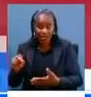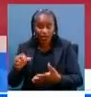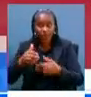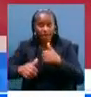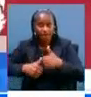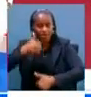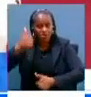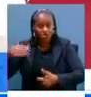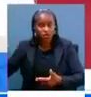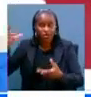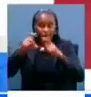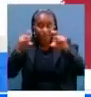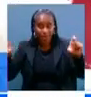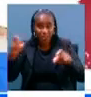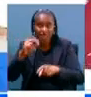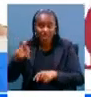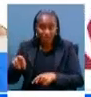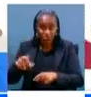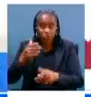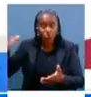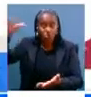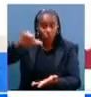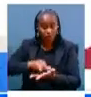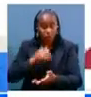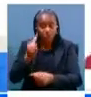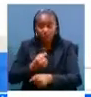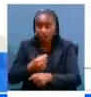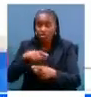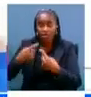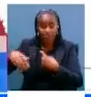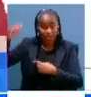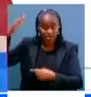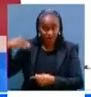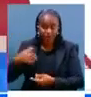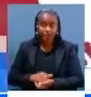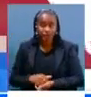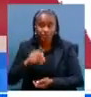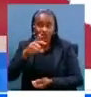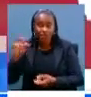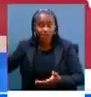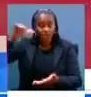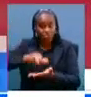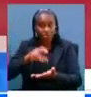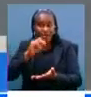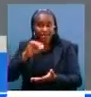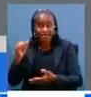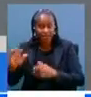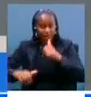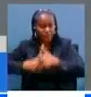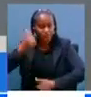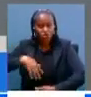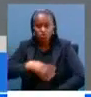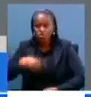aéreas e aeroportos que operaram o ano passado os aeroportos asiáticos são os melhores aeroportos do mundo nenhum dos aeroportos